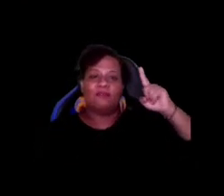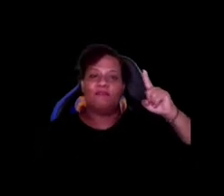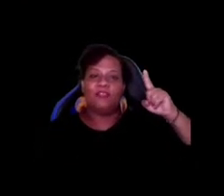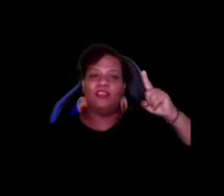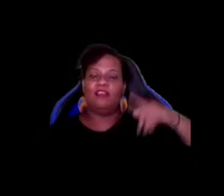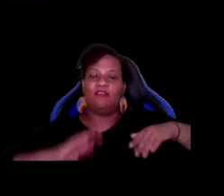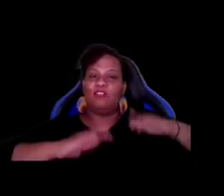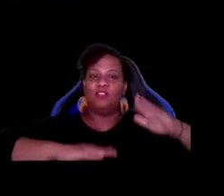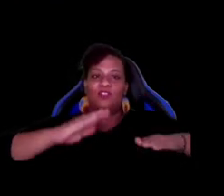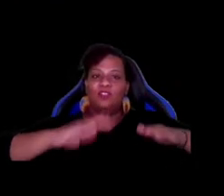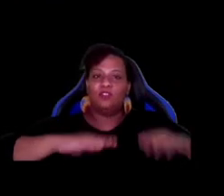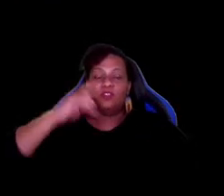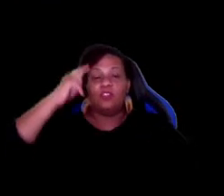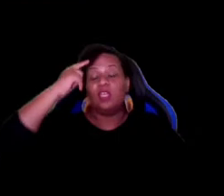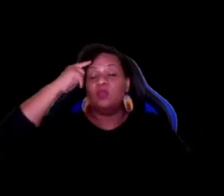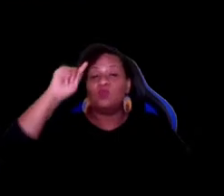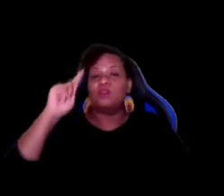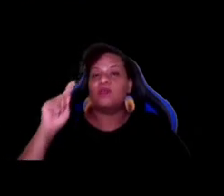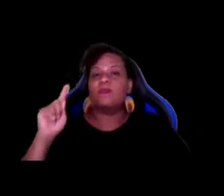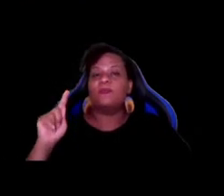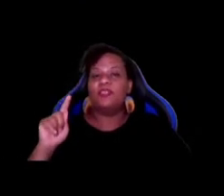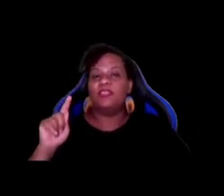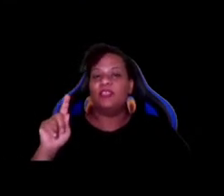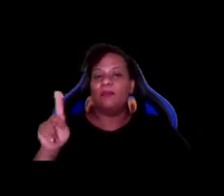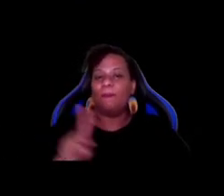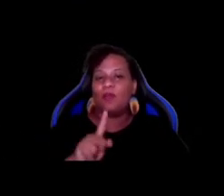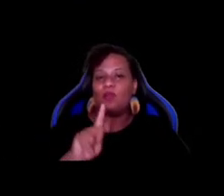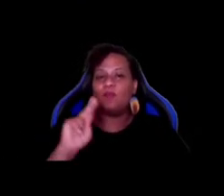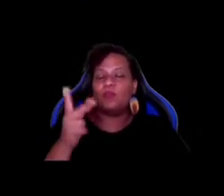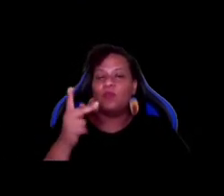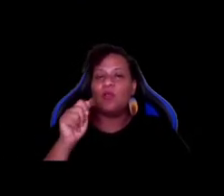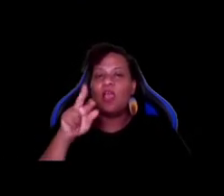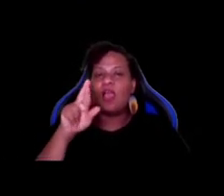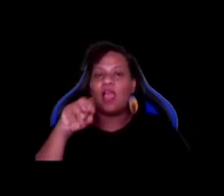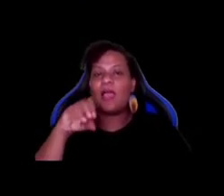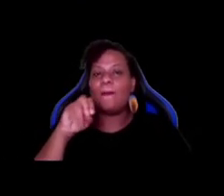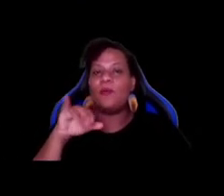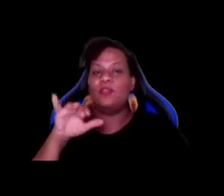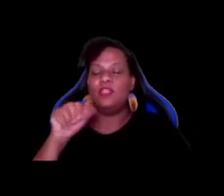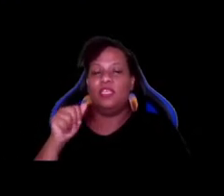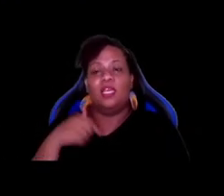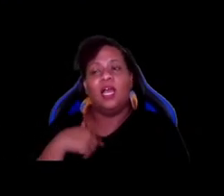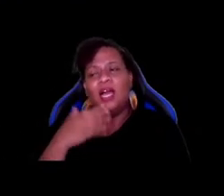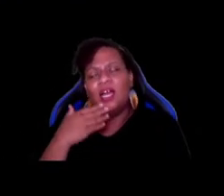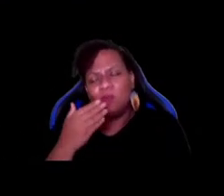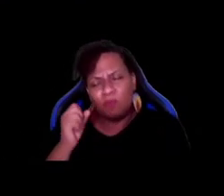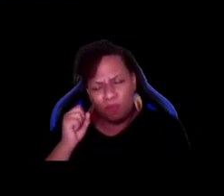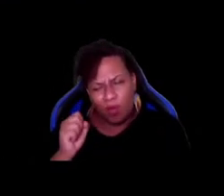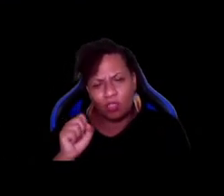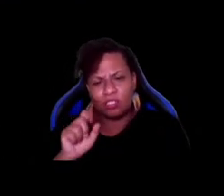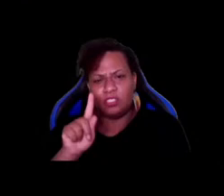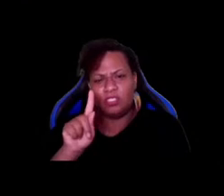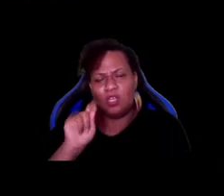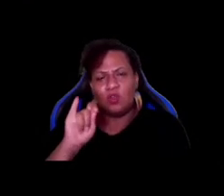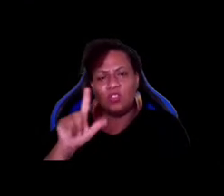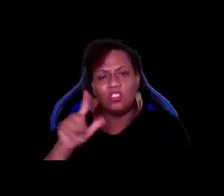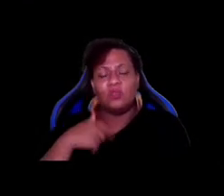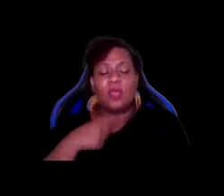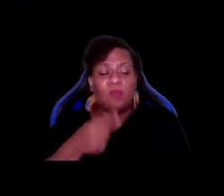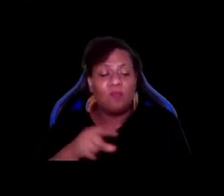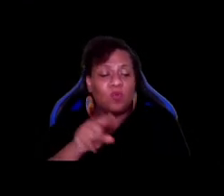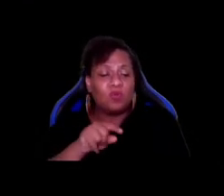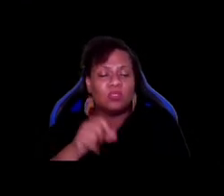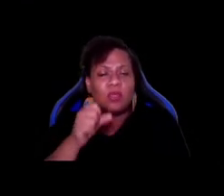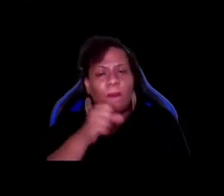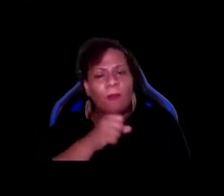eu não sabia tocar instrumentos de harmonia. Uhum. Aí eu pedi a Gil, né? Eu digo, hoje eu fiz essa música assim, aí